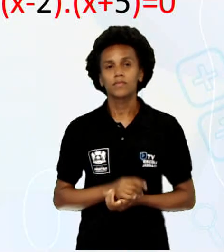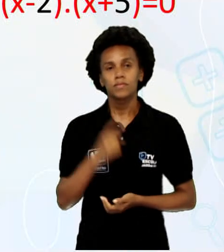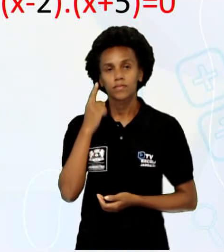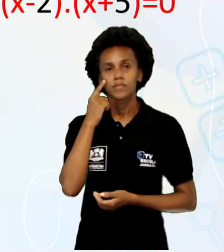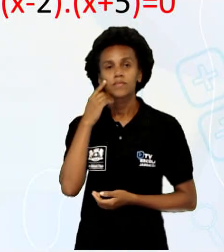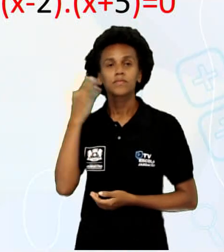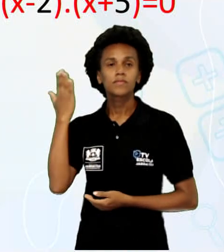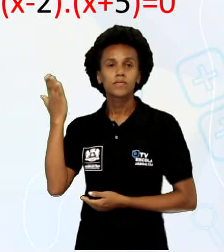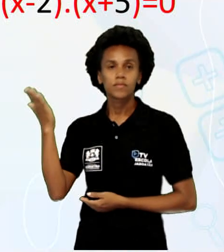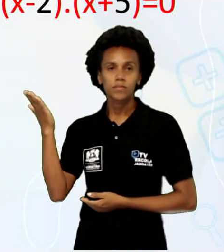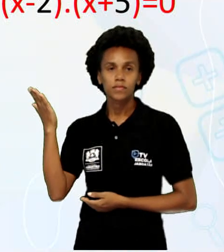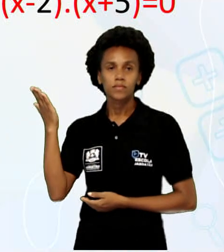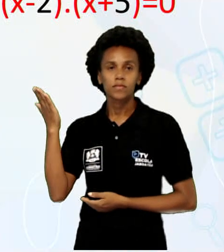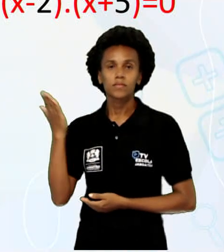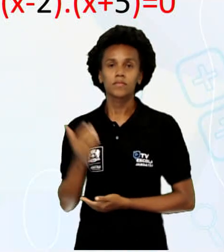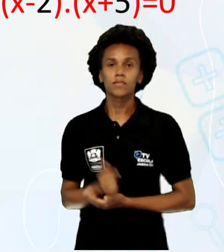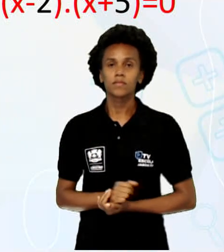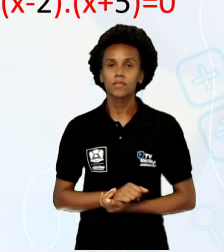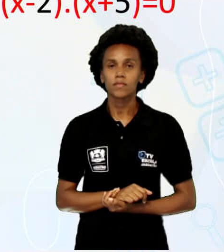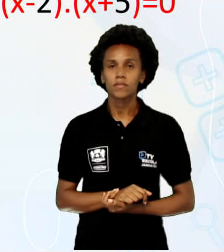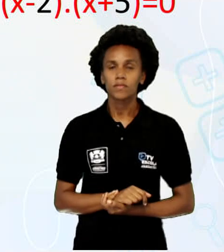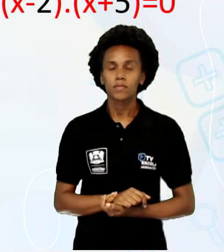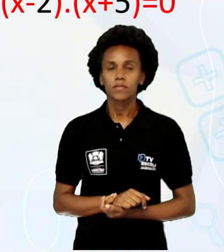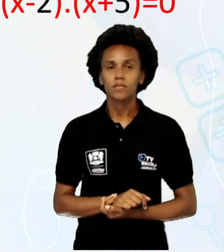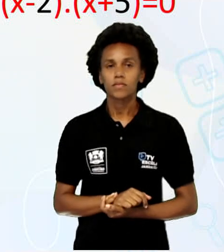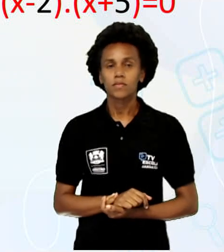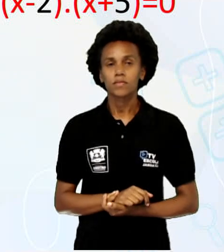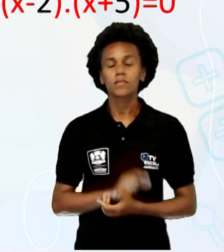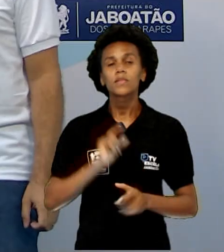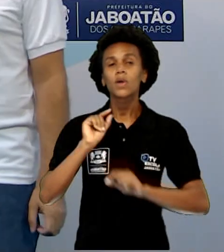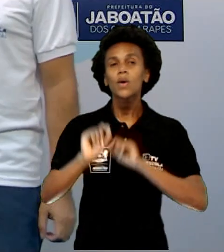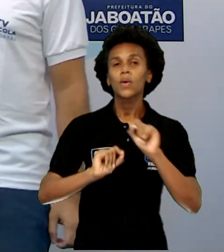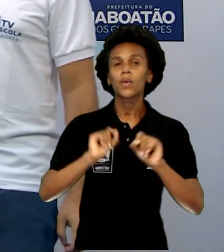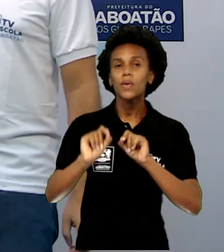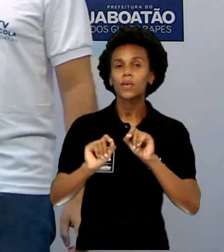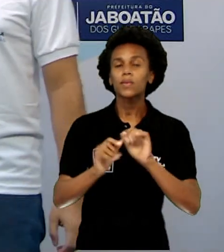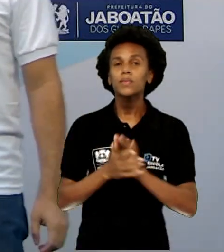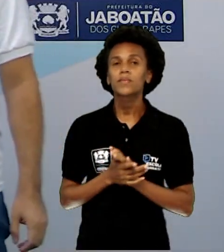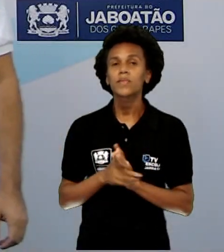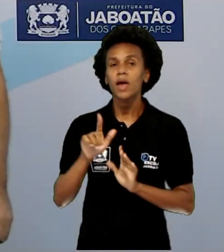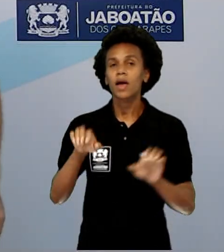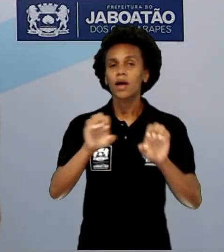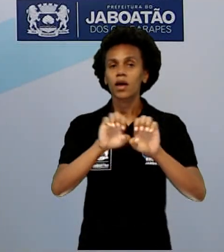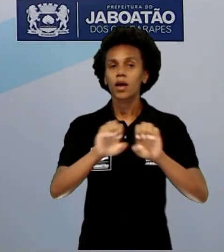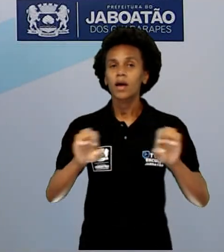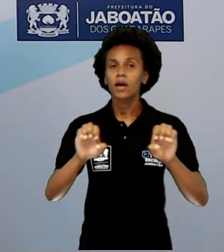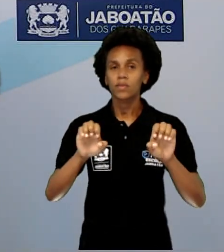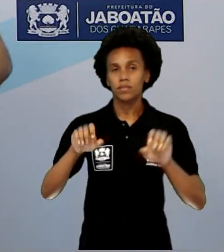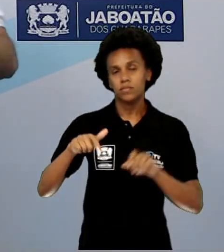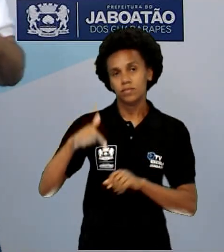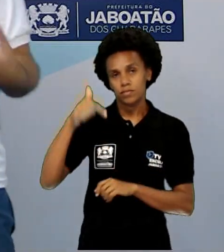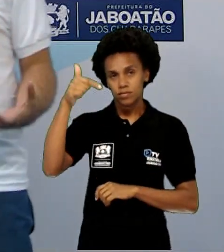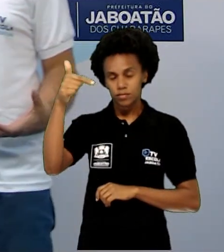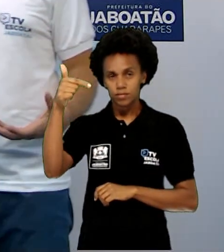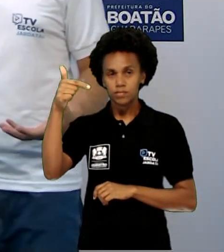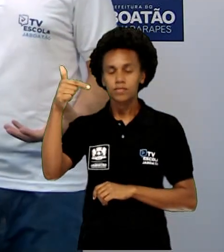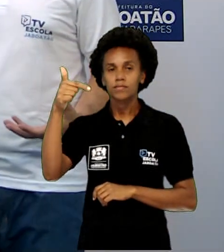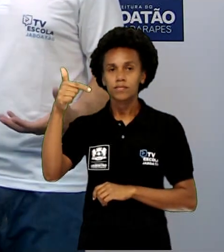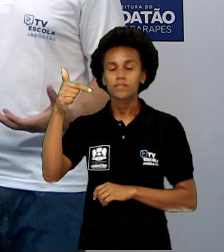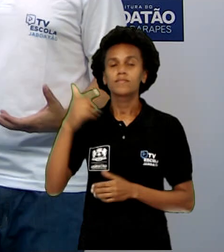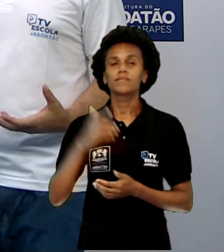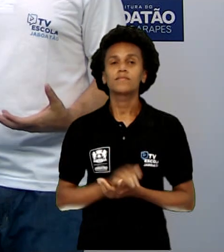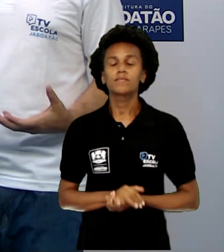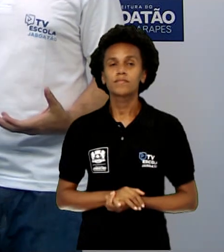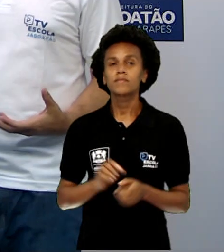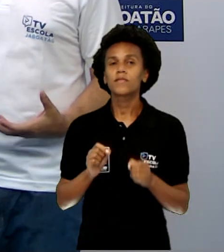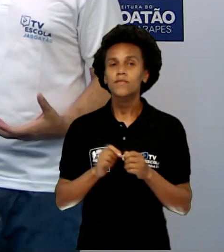mais 5 igual a zero. O que é isso aqui, pessoal? É a minha equação do segundo grau sendo formada do